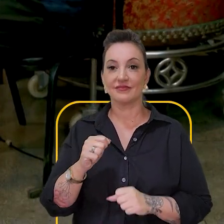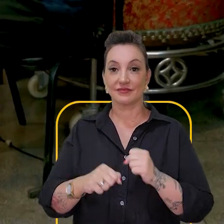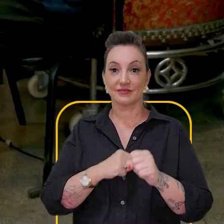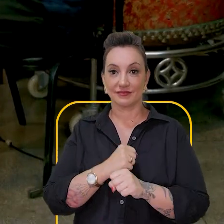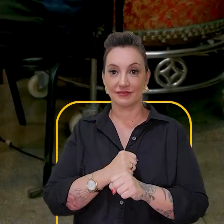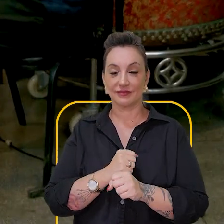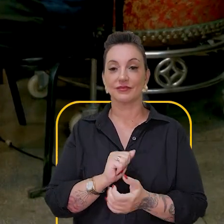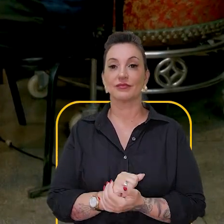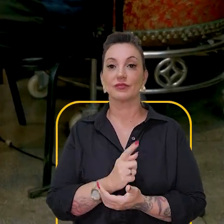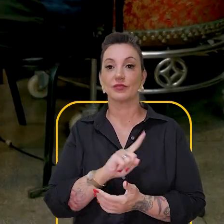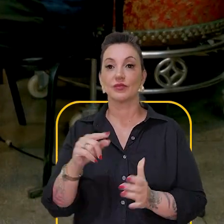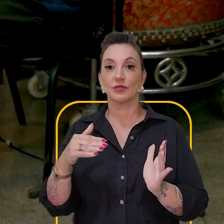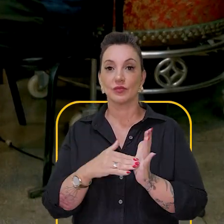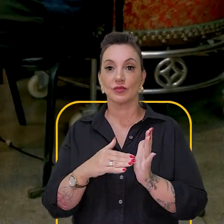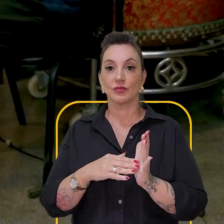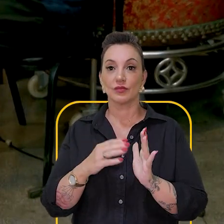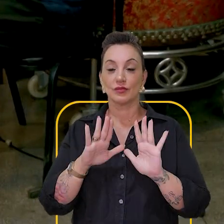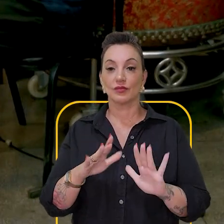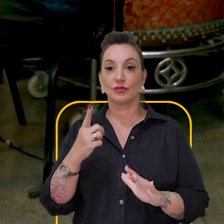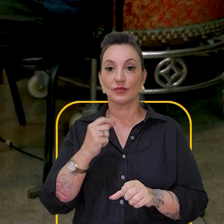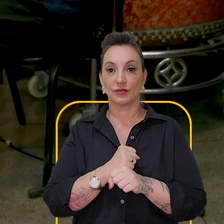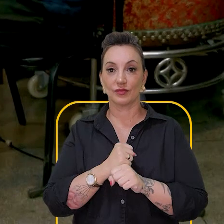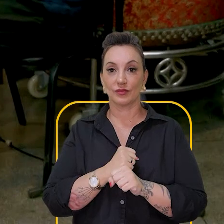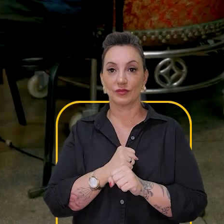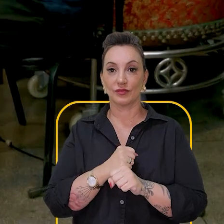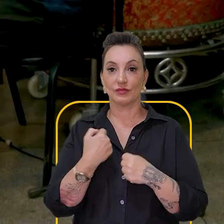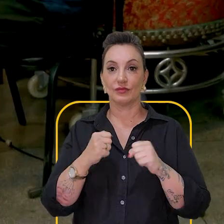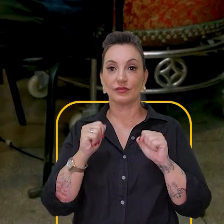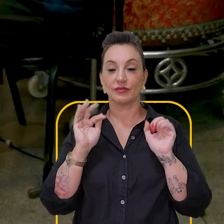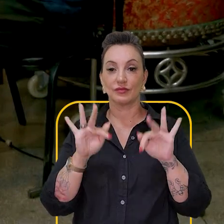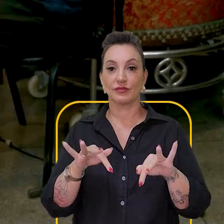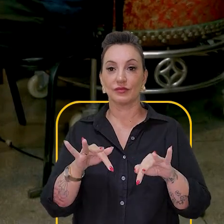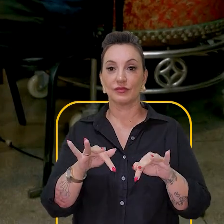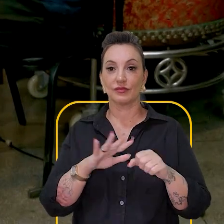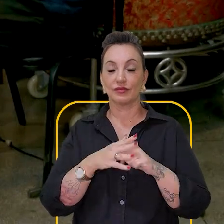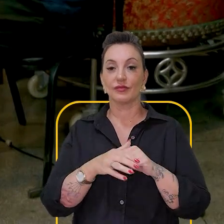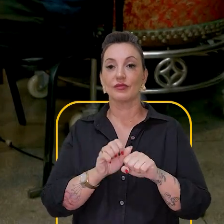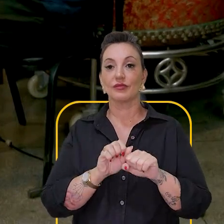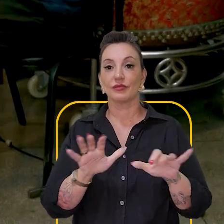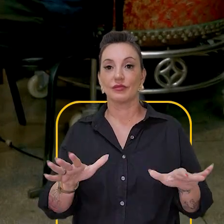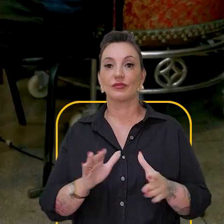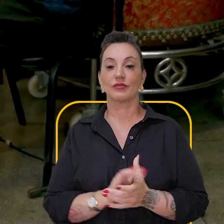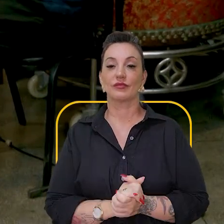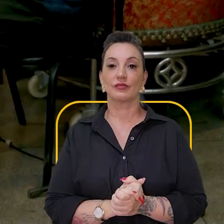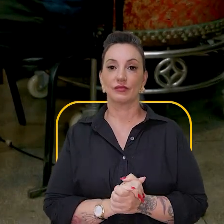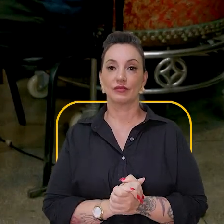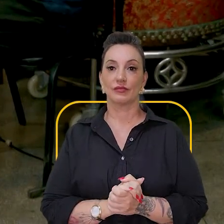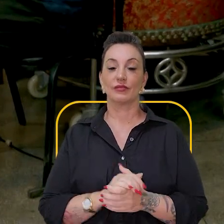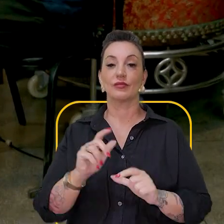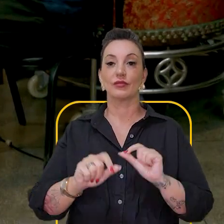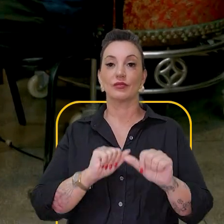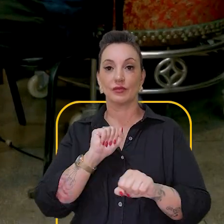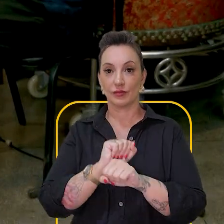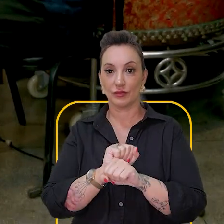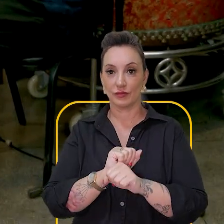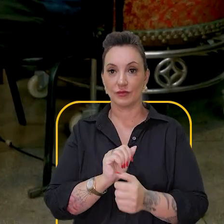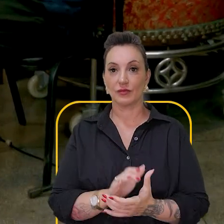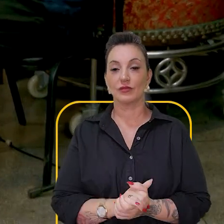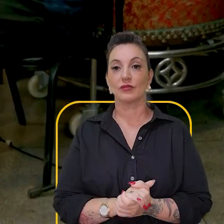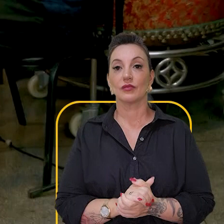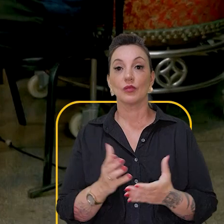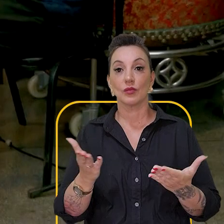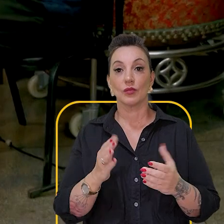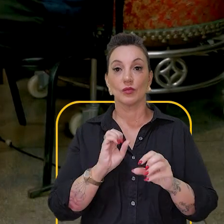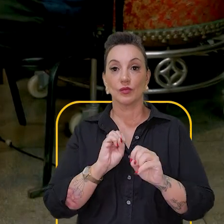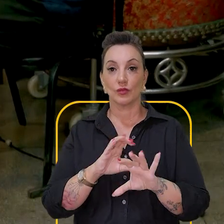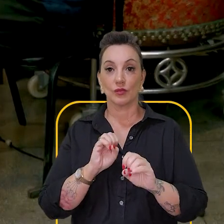tenho e porque também quero ter poucos alunos também ter uma turma bem eh bem menor fica mais